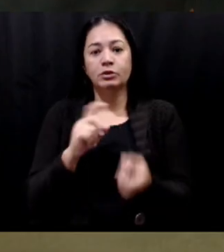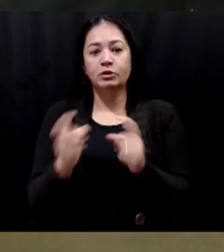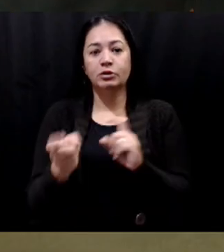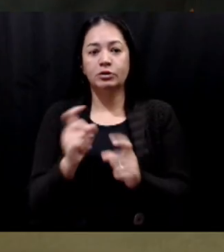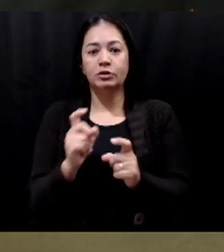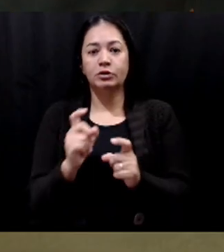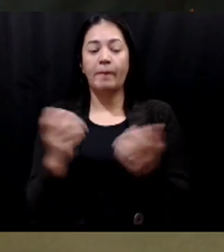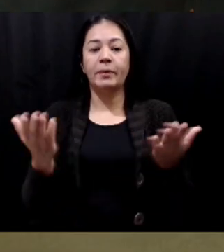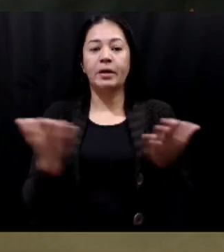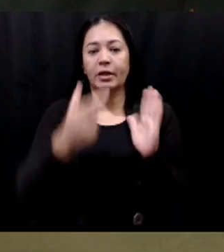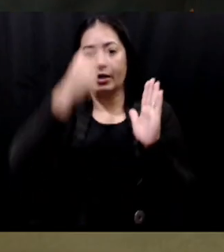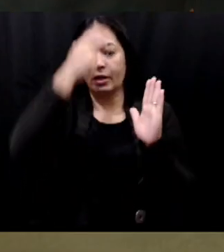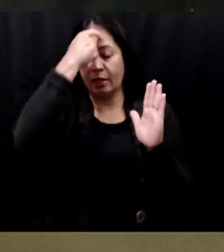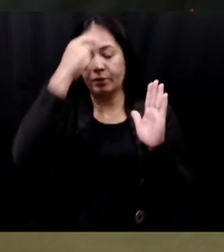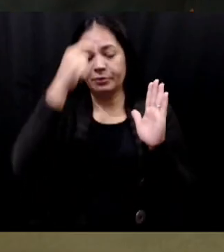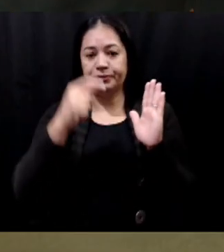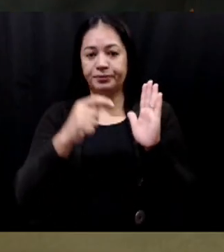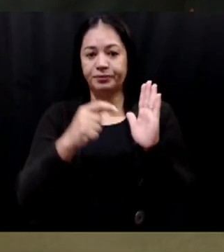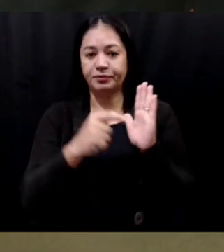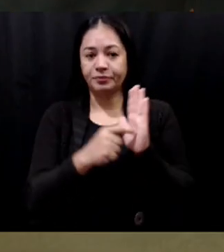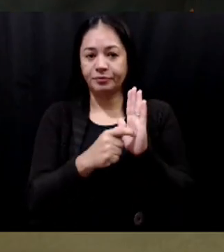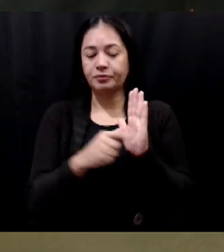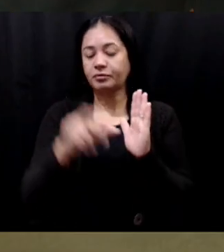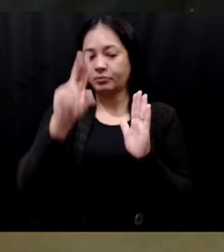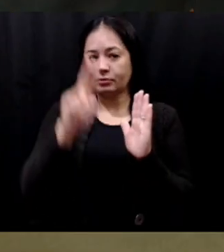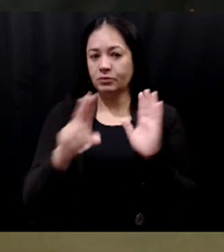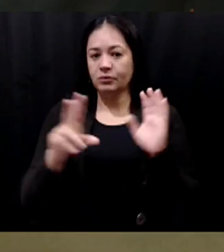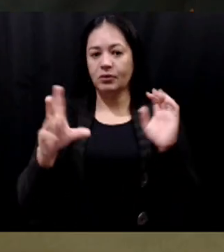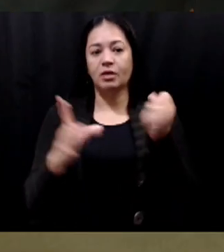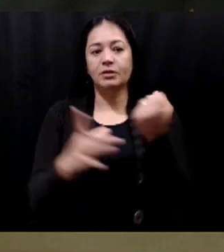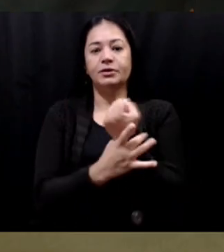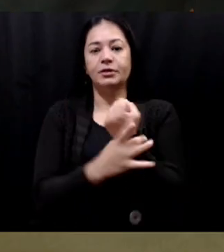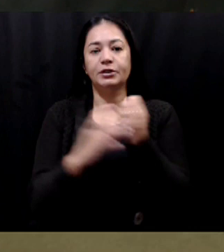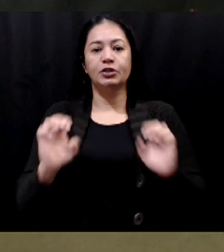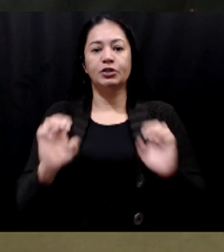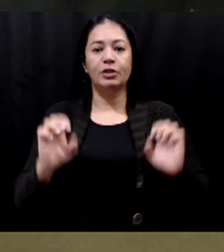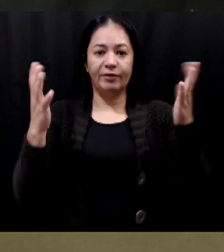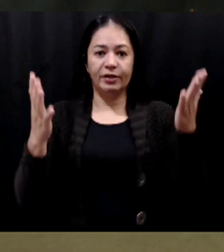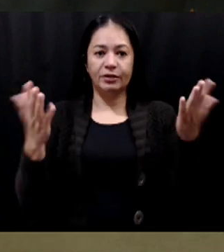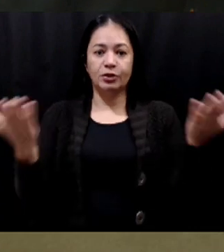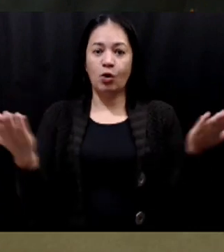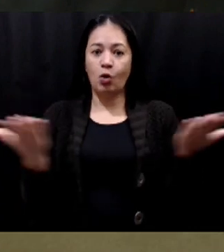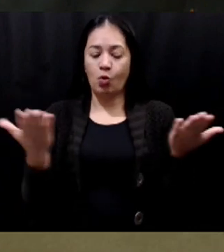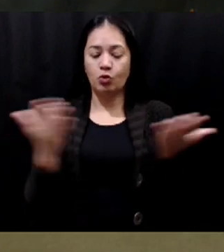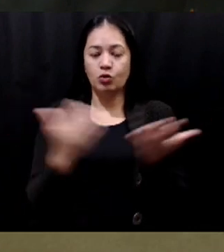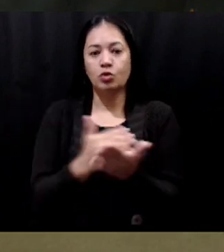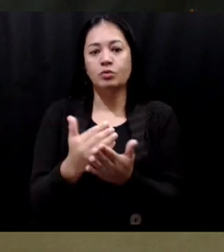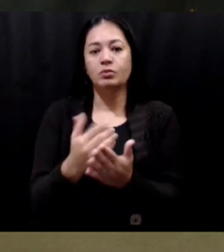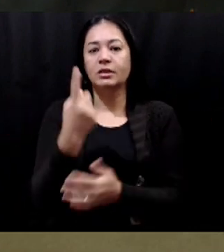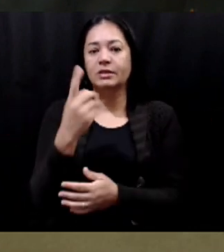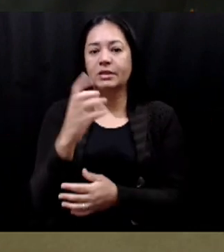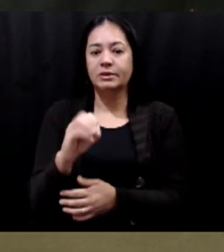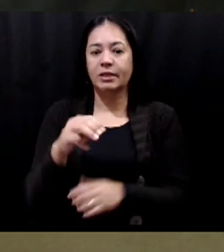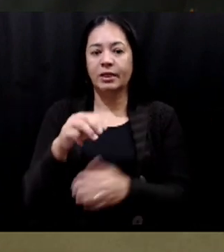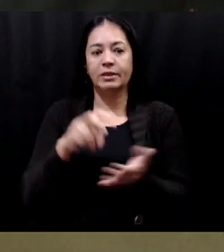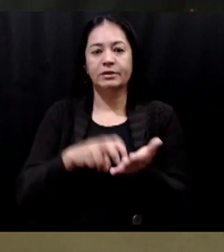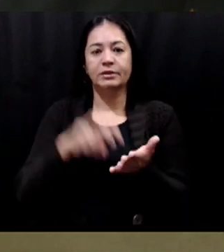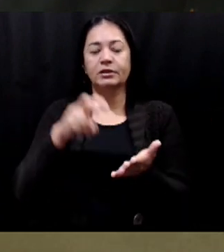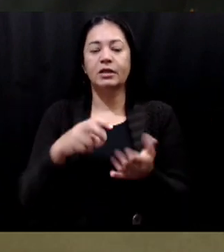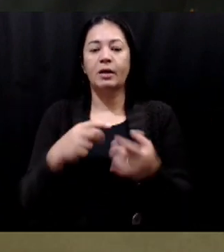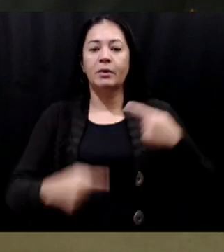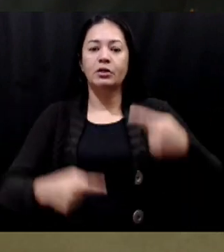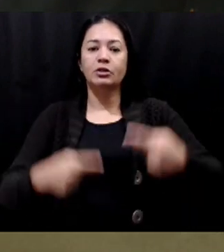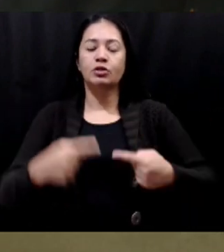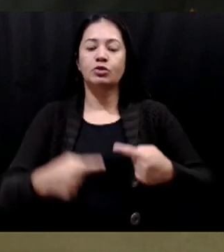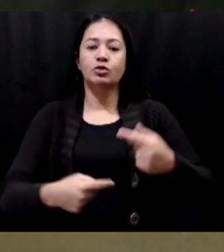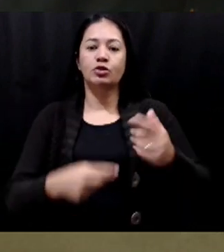segurança de grandes eventos. A reunião será realizada hoje a partir das 10 da manhã para discutir o uso de modelos de inteligência